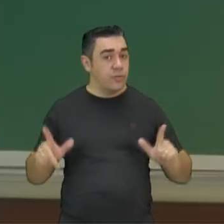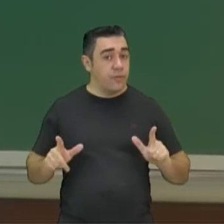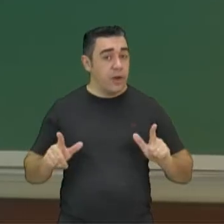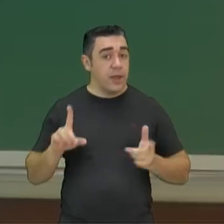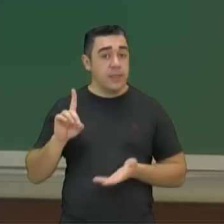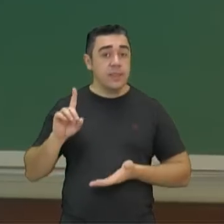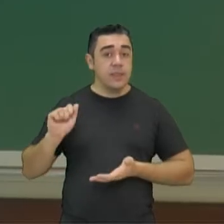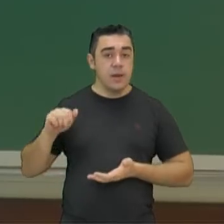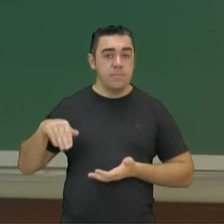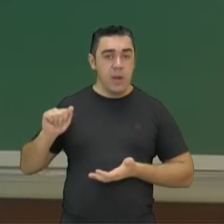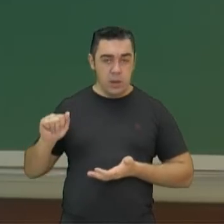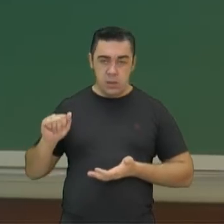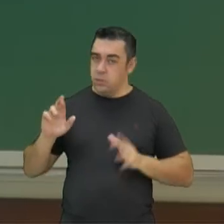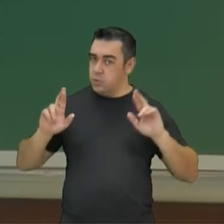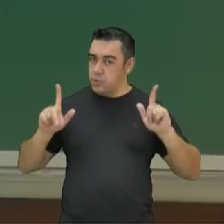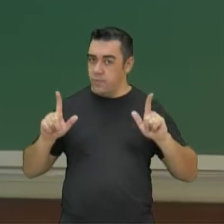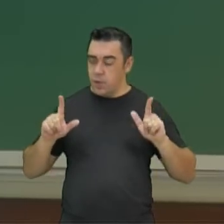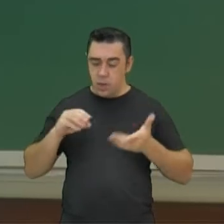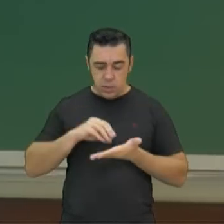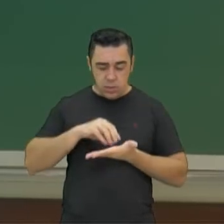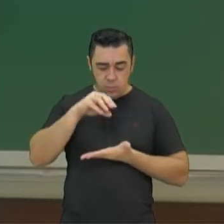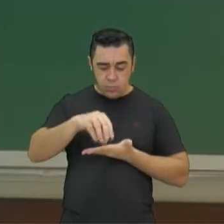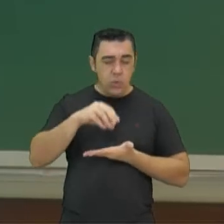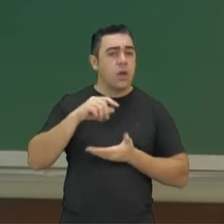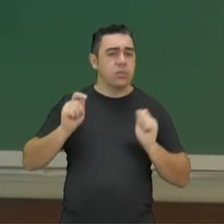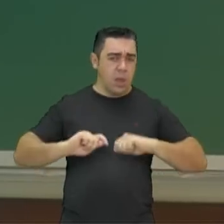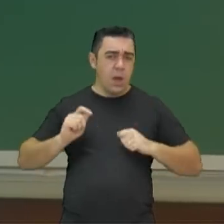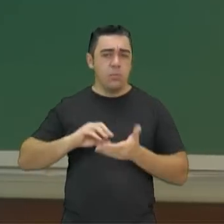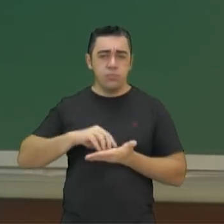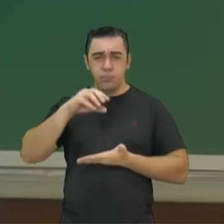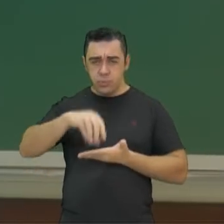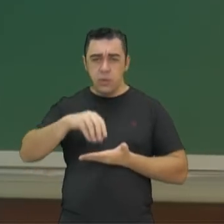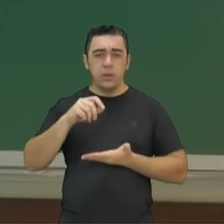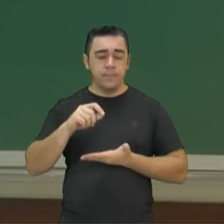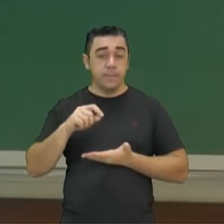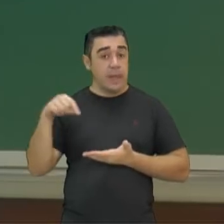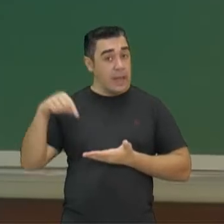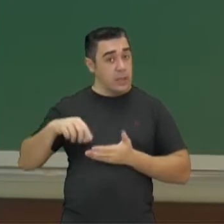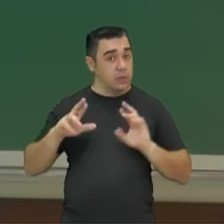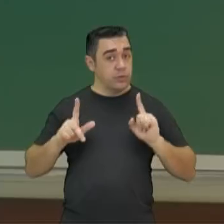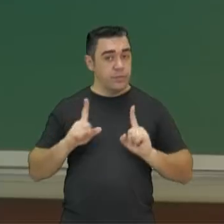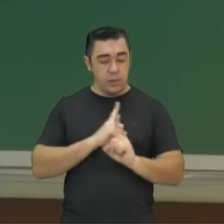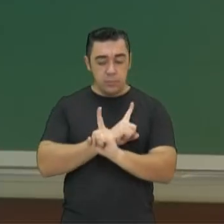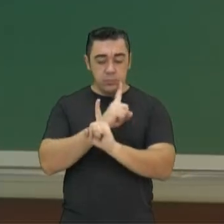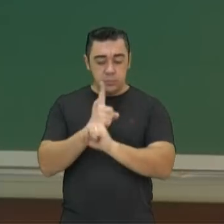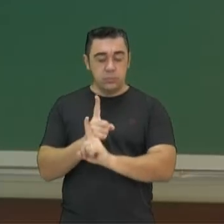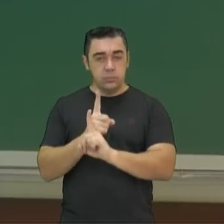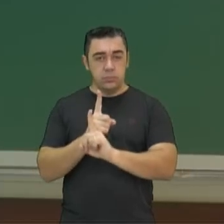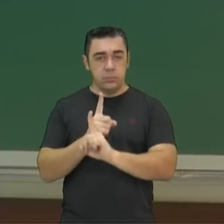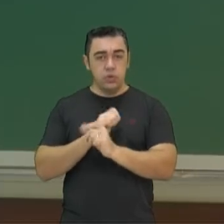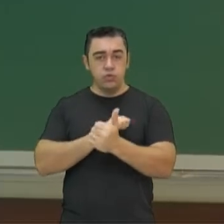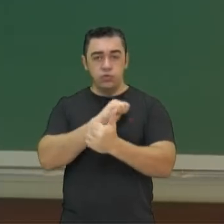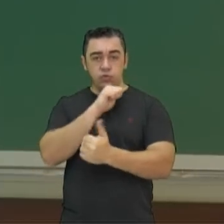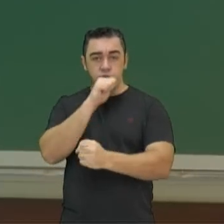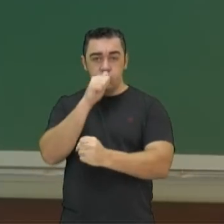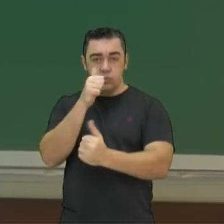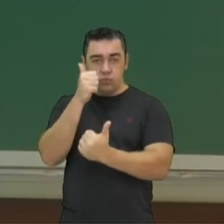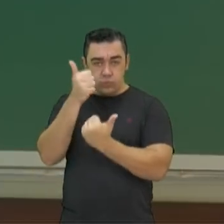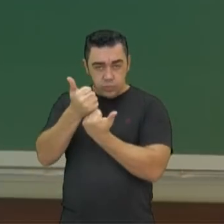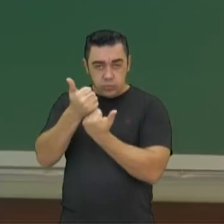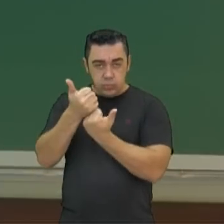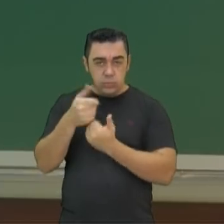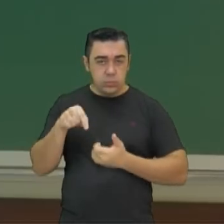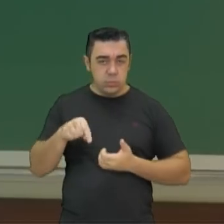ficar gravado na tua cabeça. A dama você pula, né, a pecinha. No xadrez, não. No xadrez, você fica na casa que o teu adversário estava